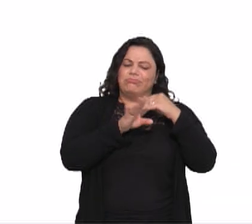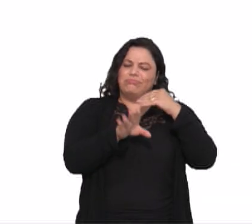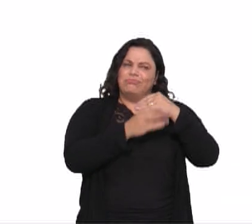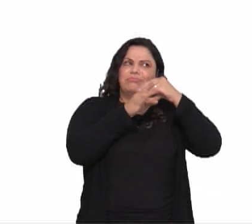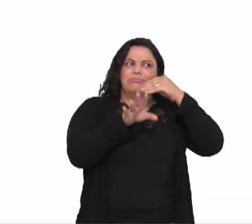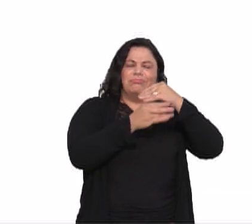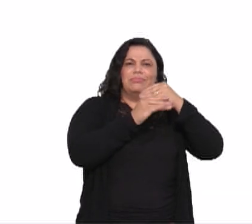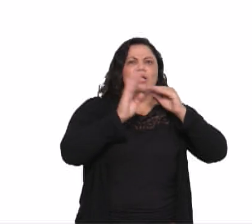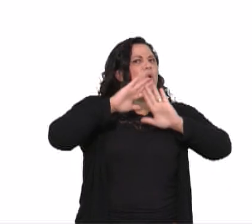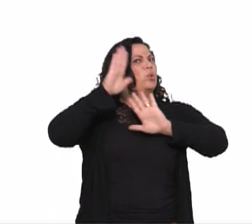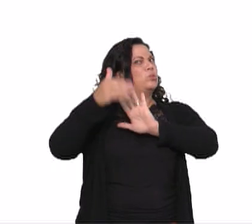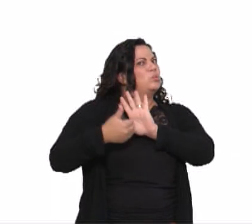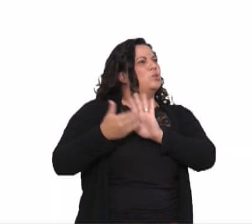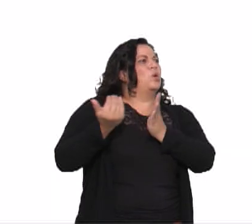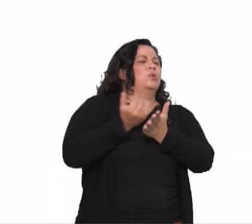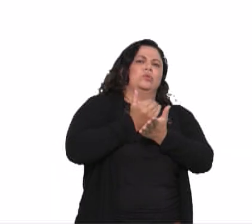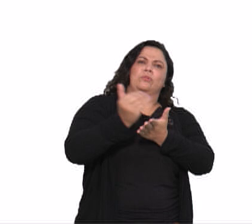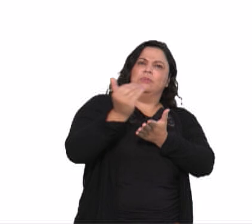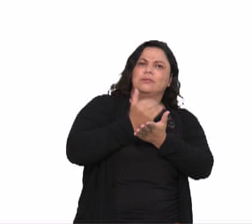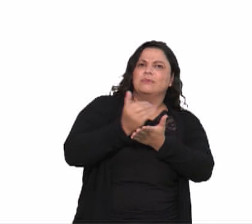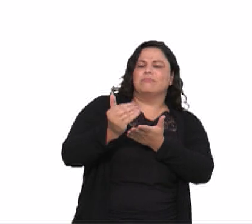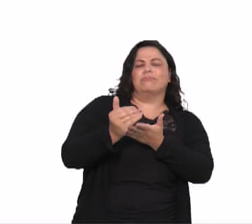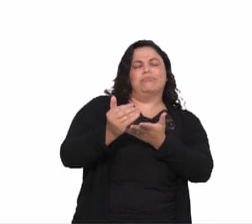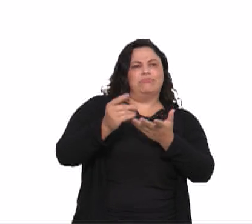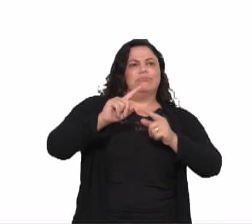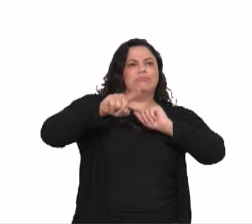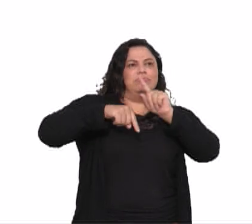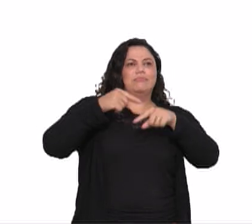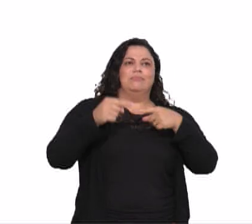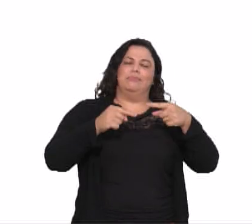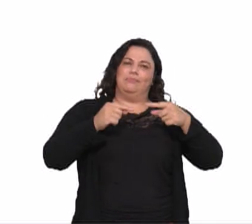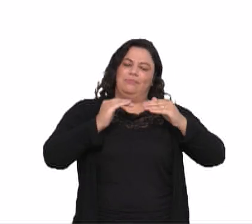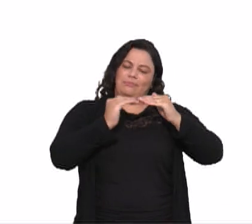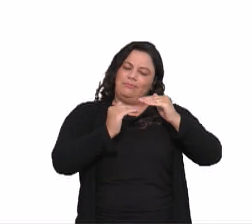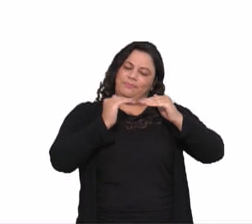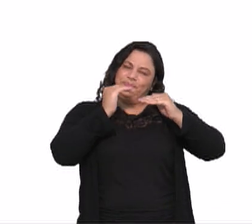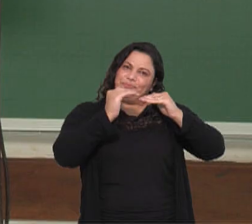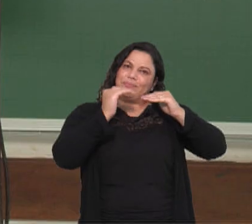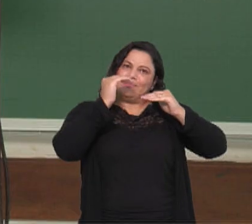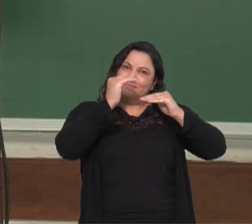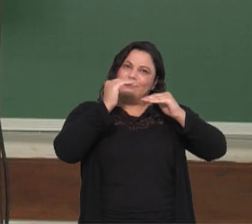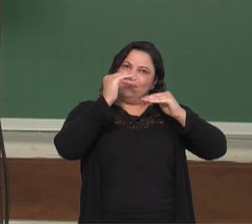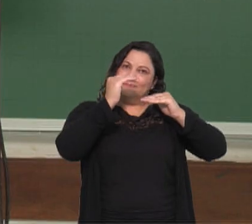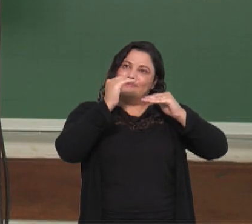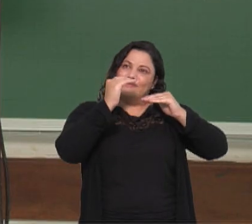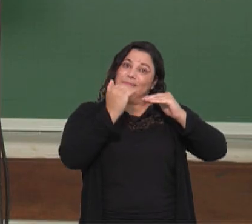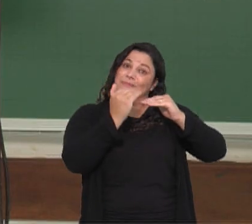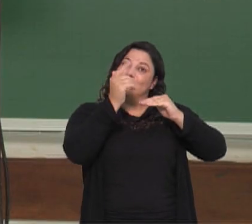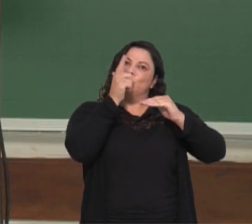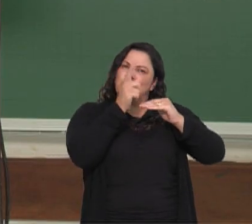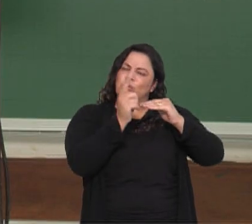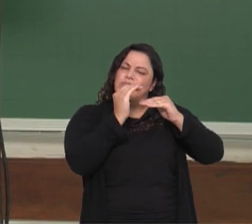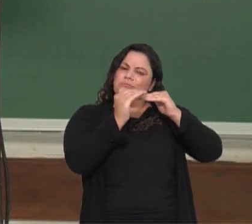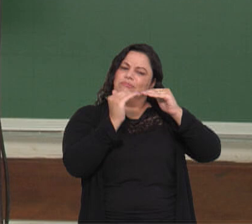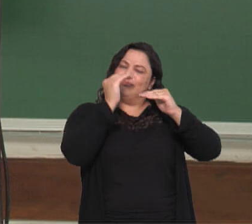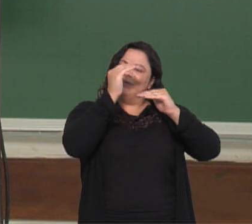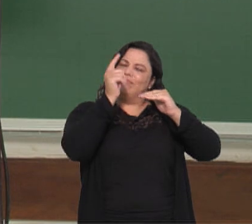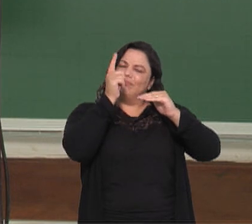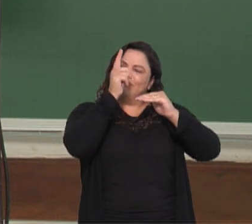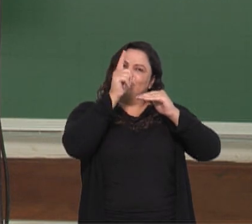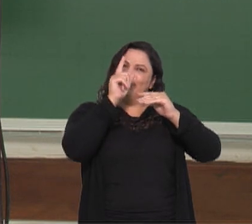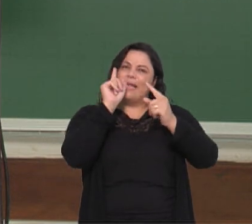Todos nós começamos na parte apetitiva, só que a partir disso a gente pode ir escalando e subindo ali, né, até atingir a